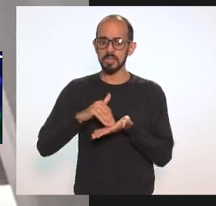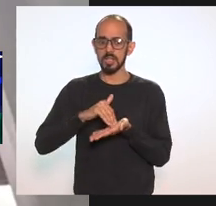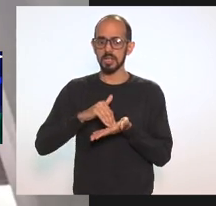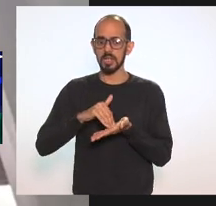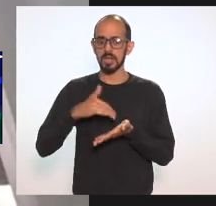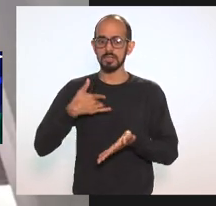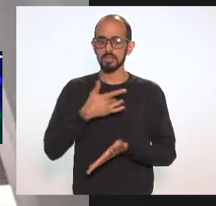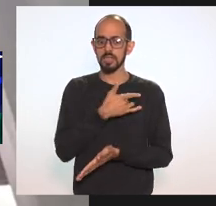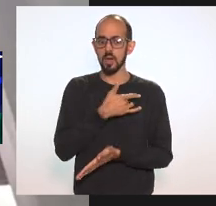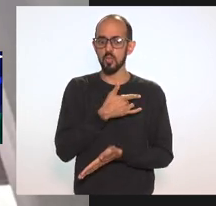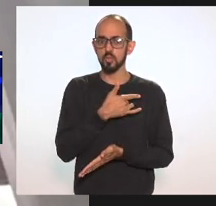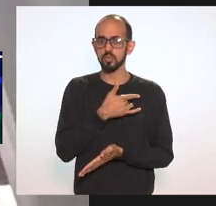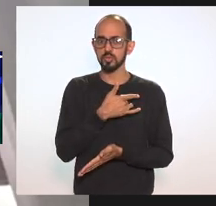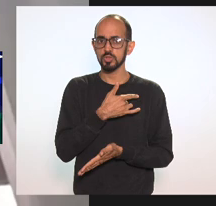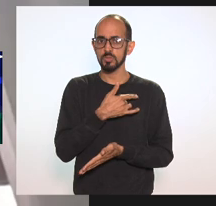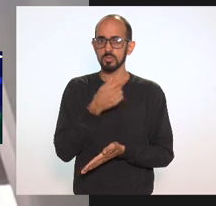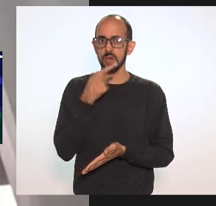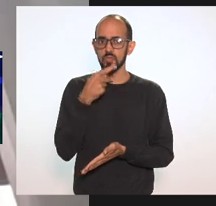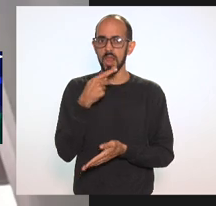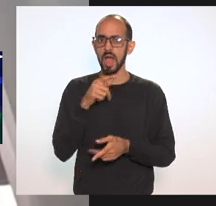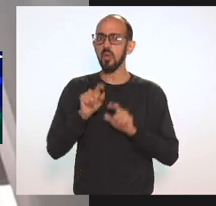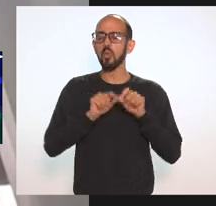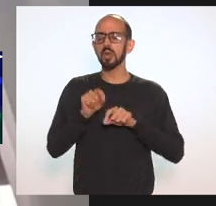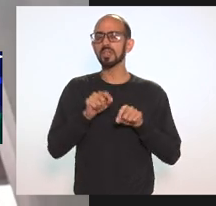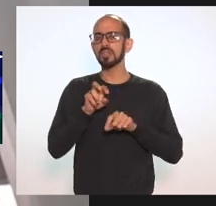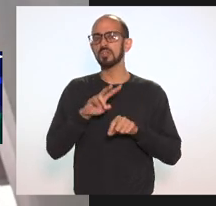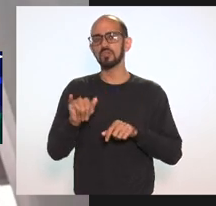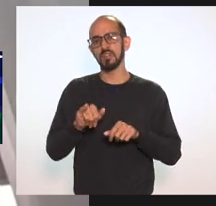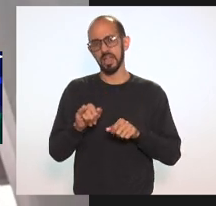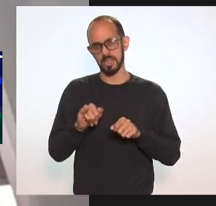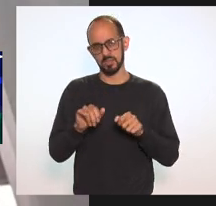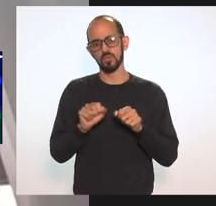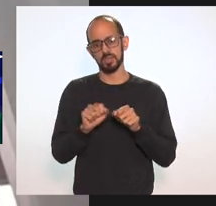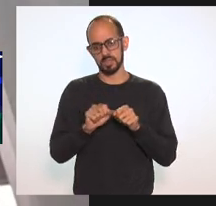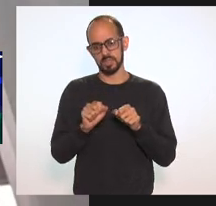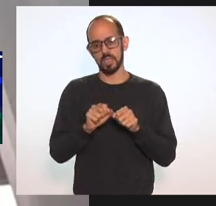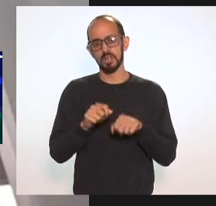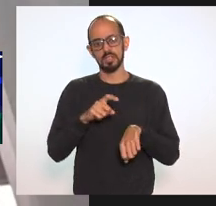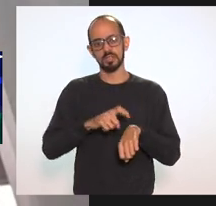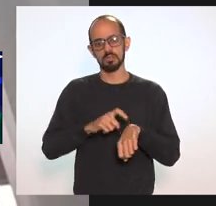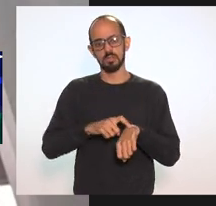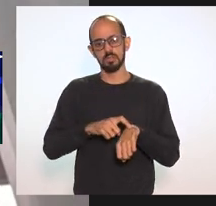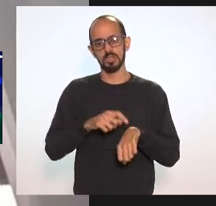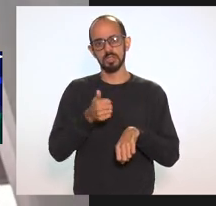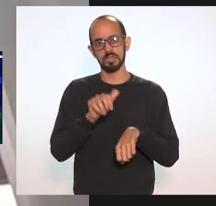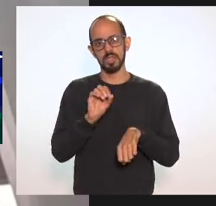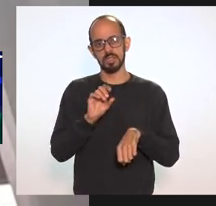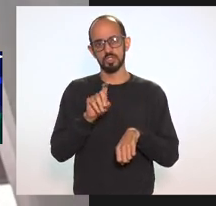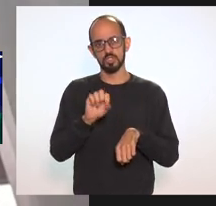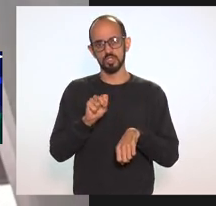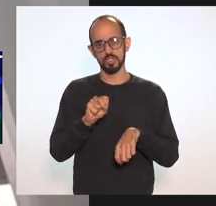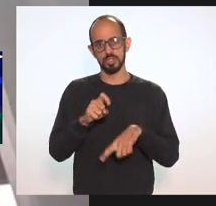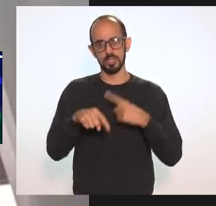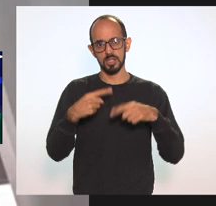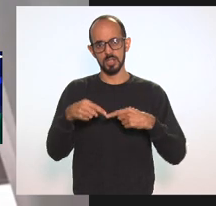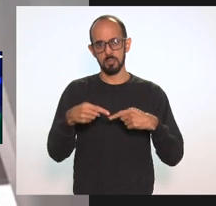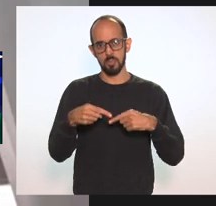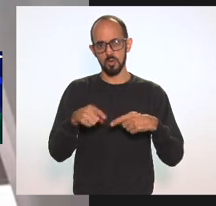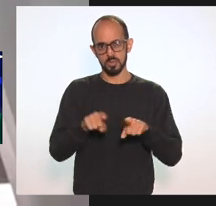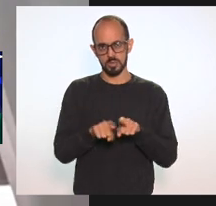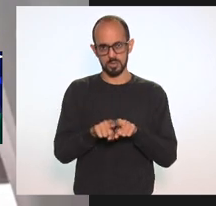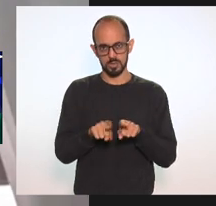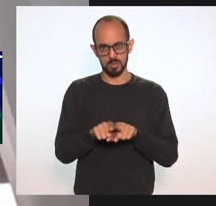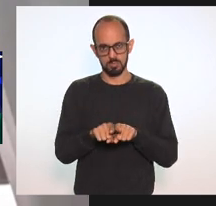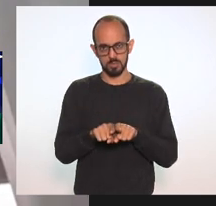saúde para dizer o que vai ser feito durante esses 10 dias e após esses dez dias por